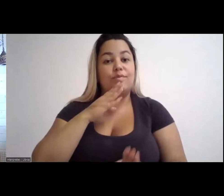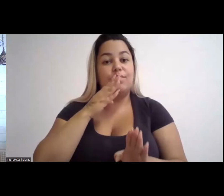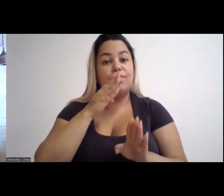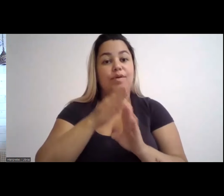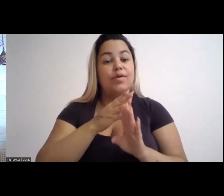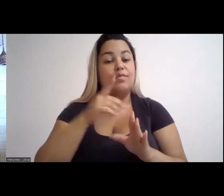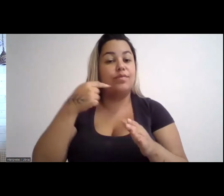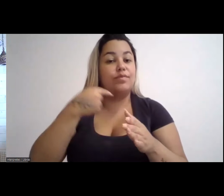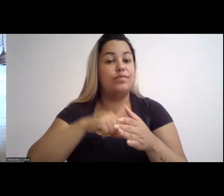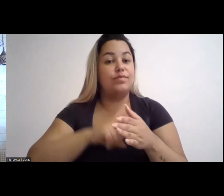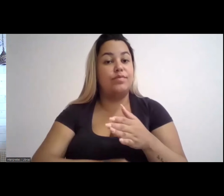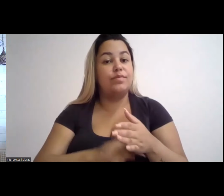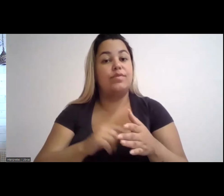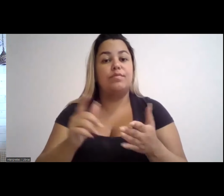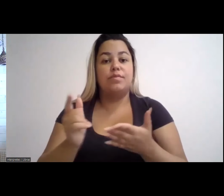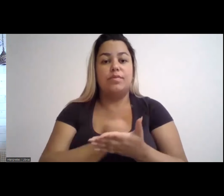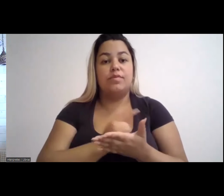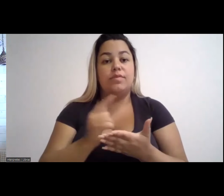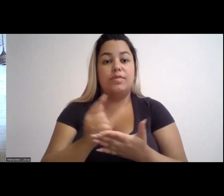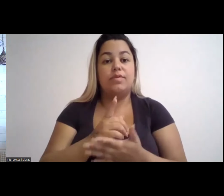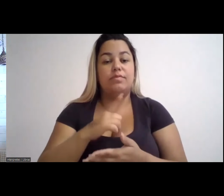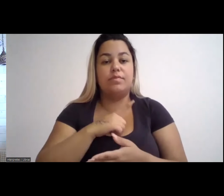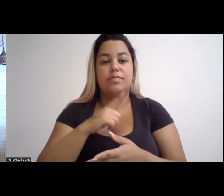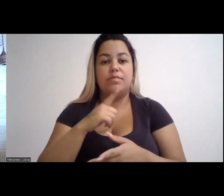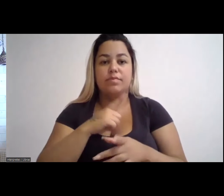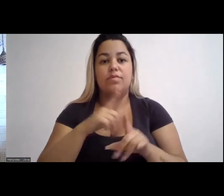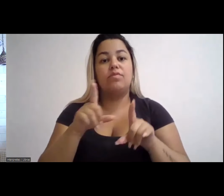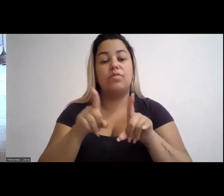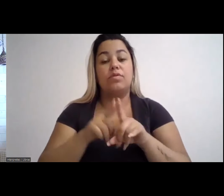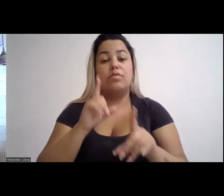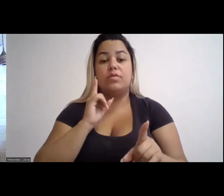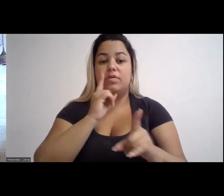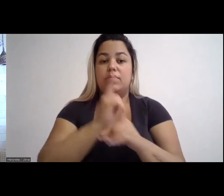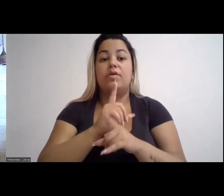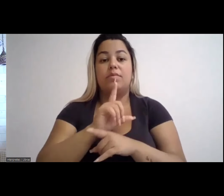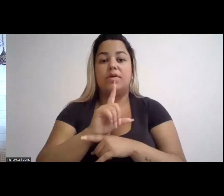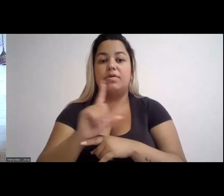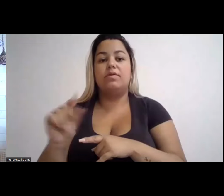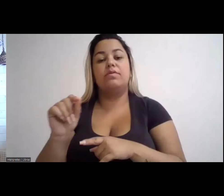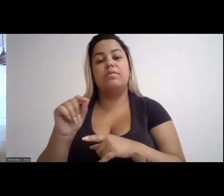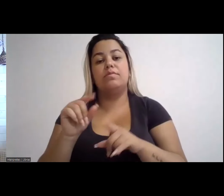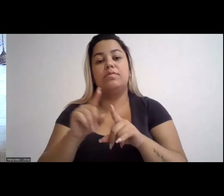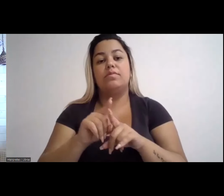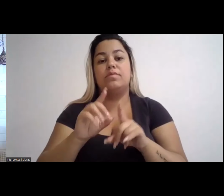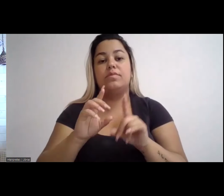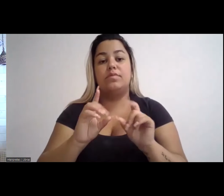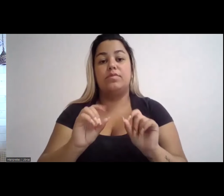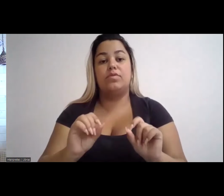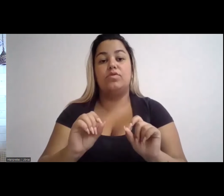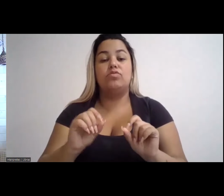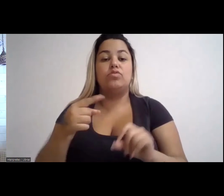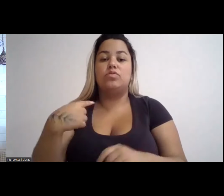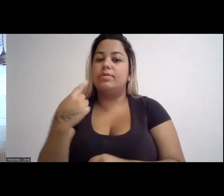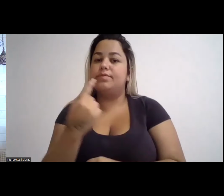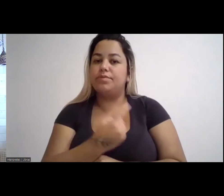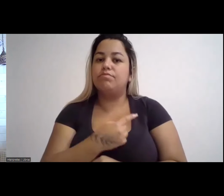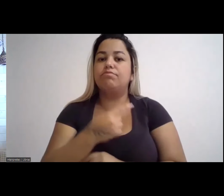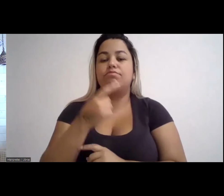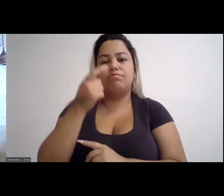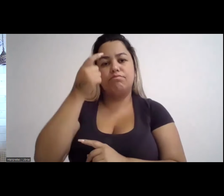numa parte do livro, tentando exatamente encontrar uma saída para a decolonização do nosso